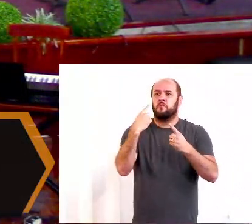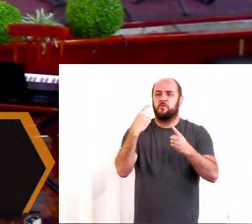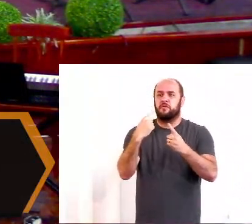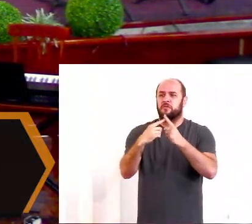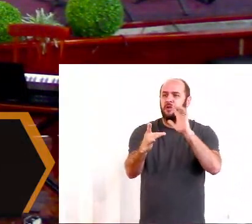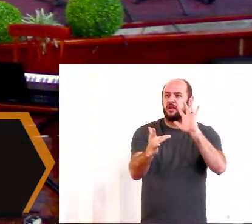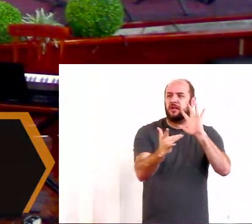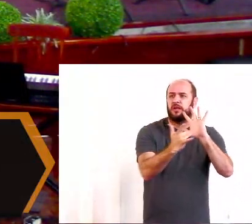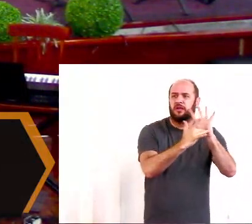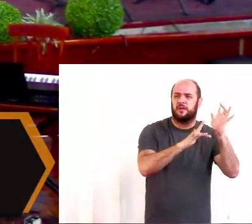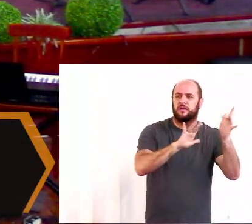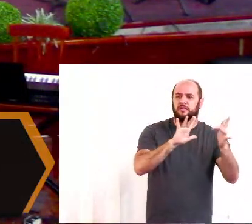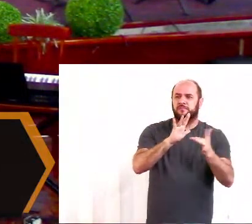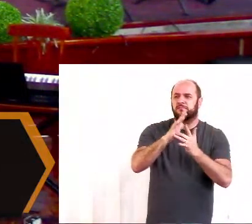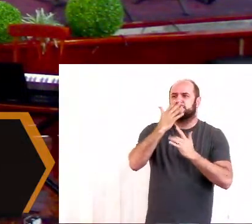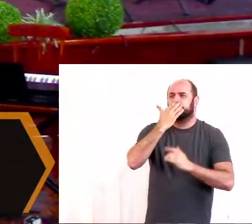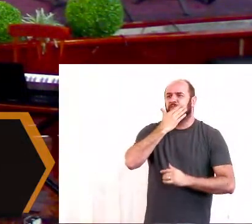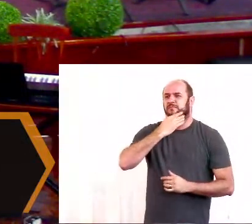revelou,